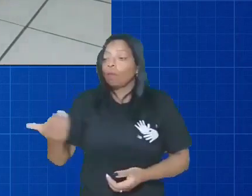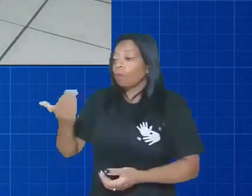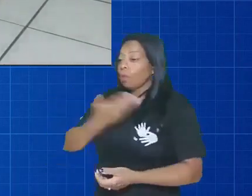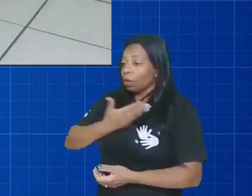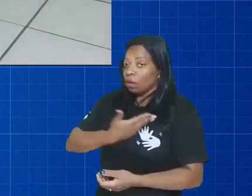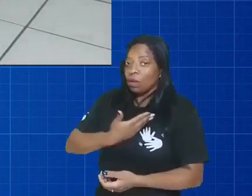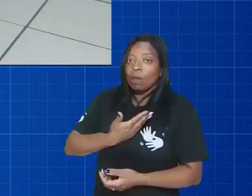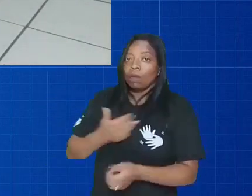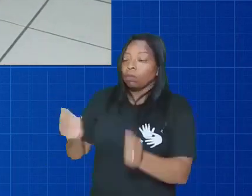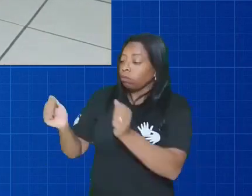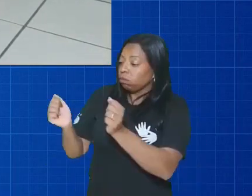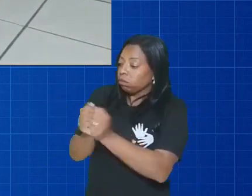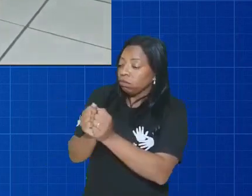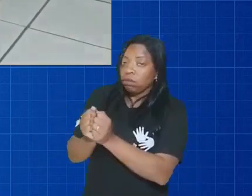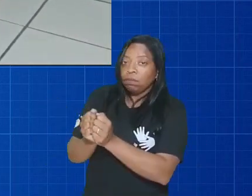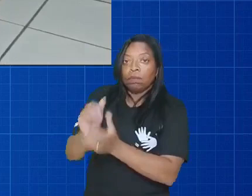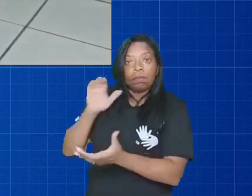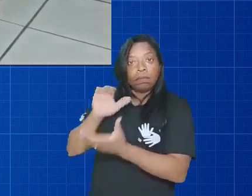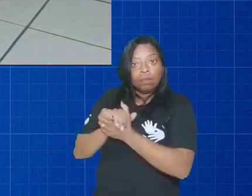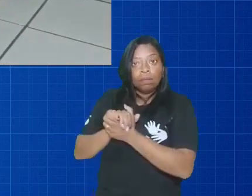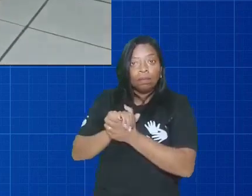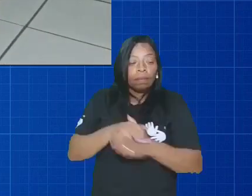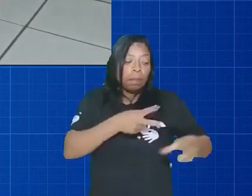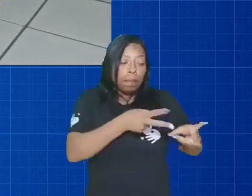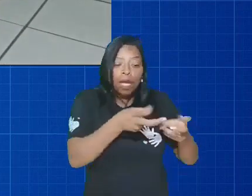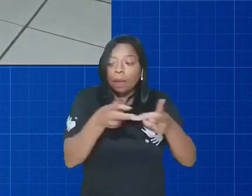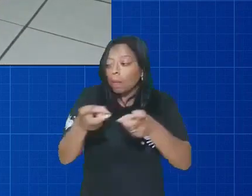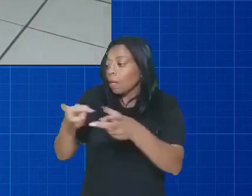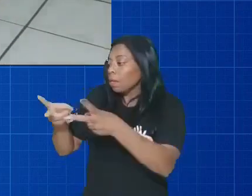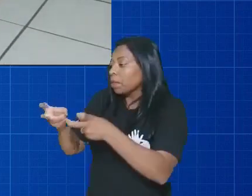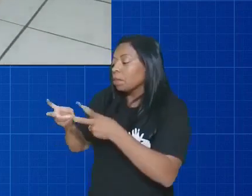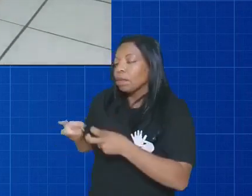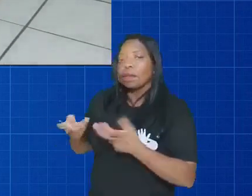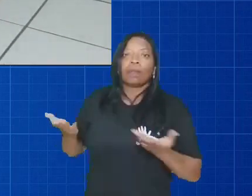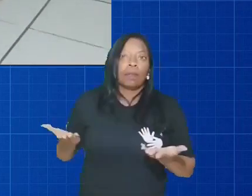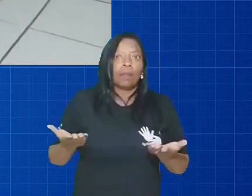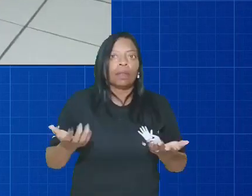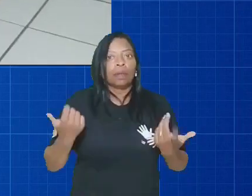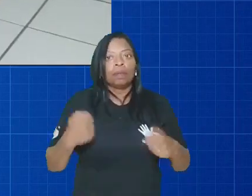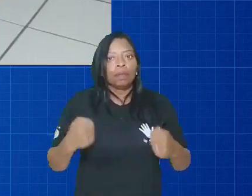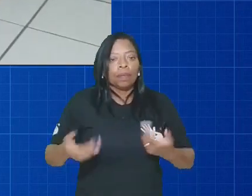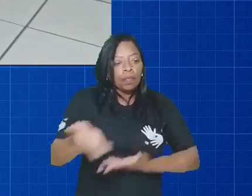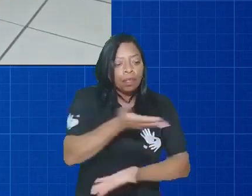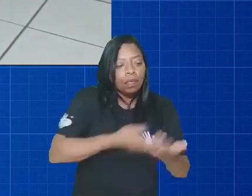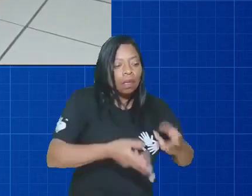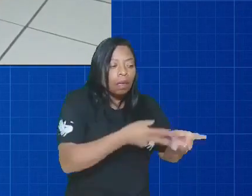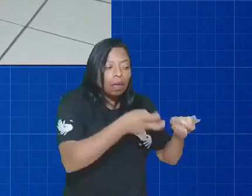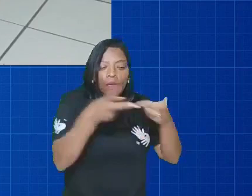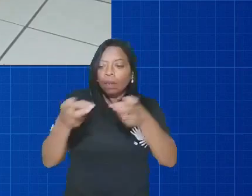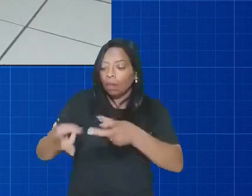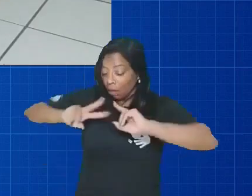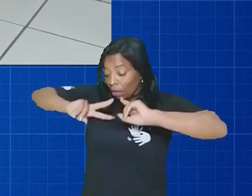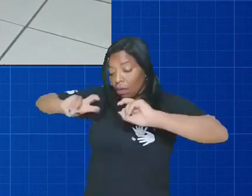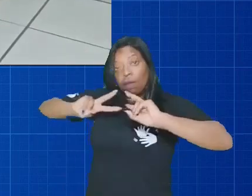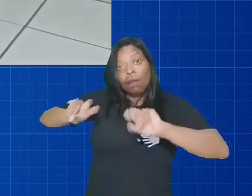gente consegue, inclusive, né, durante a sua conversa, a nossa conversa, a forma que a gente fala com as